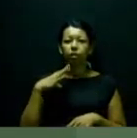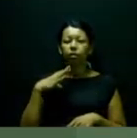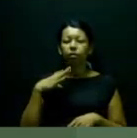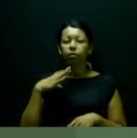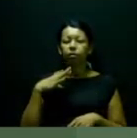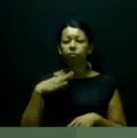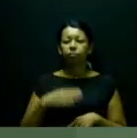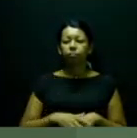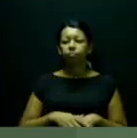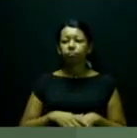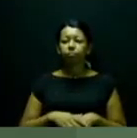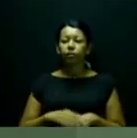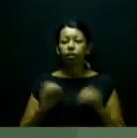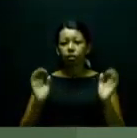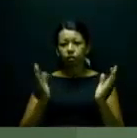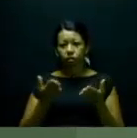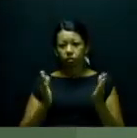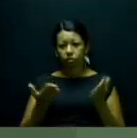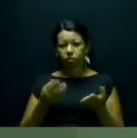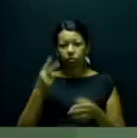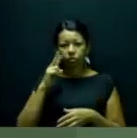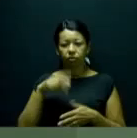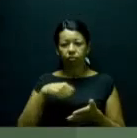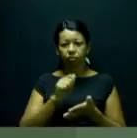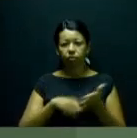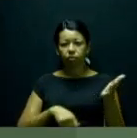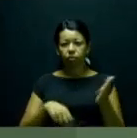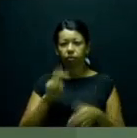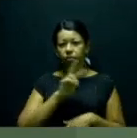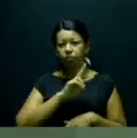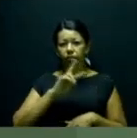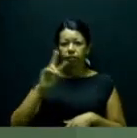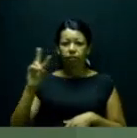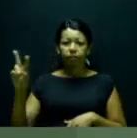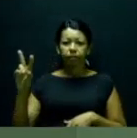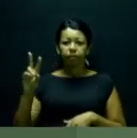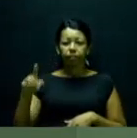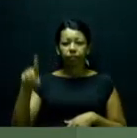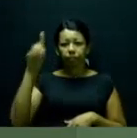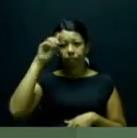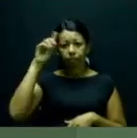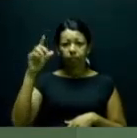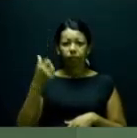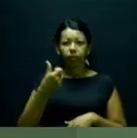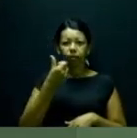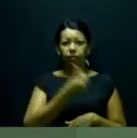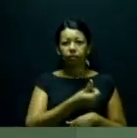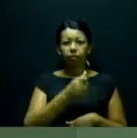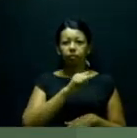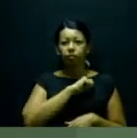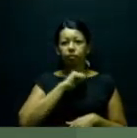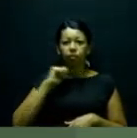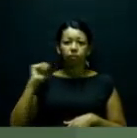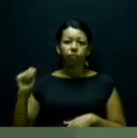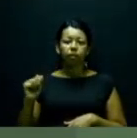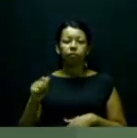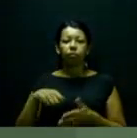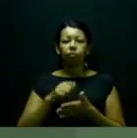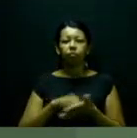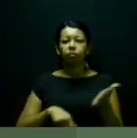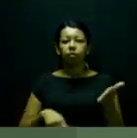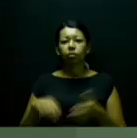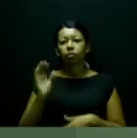e, lamentavelmente, hoje, até por um contrato que vencerá no dia 16 de abril, foi um contrato